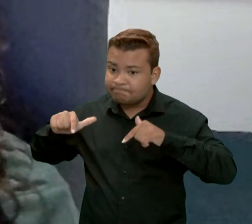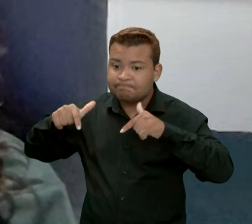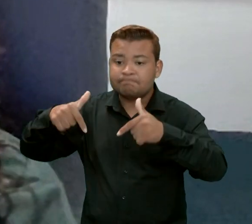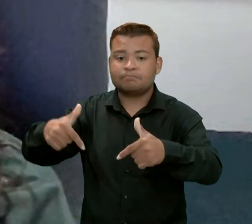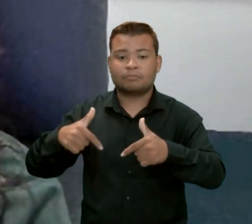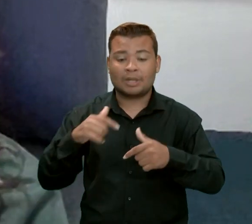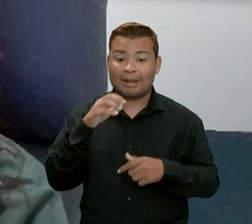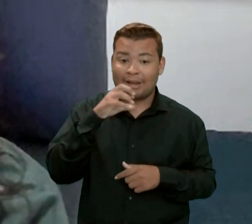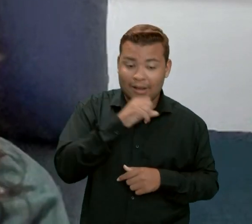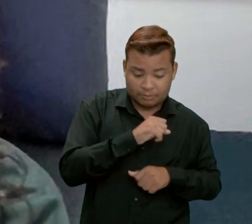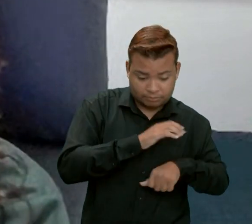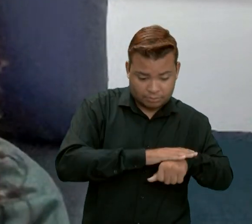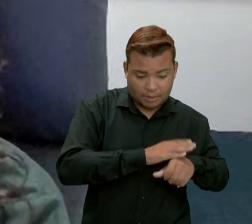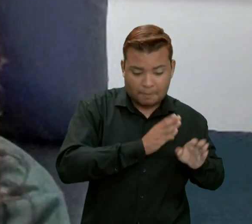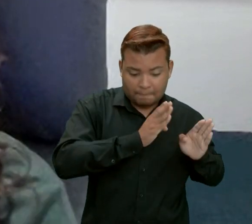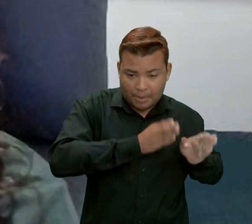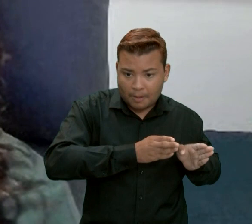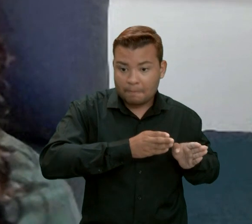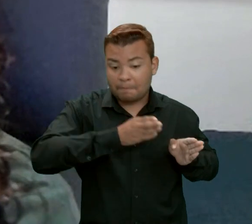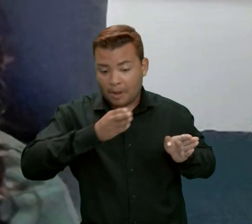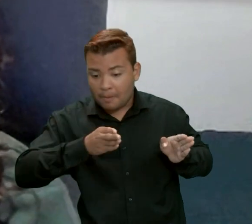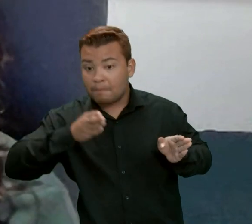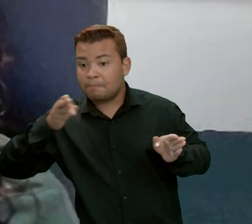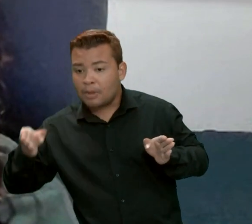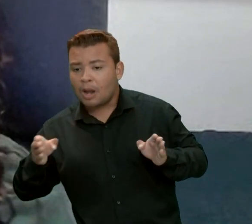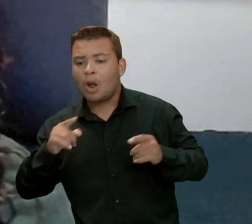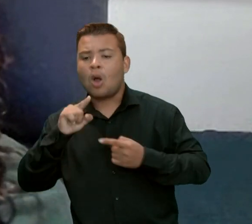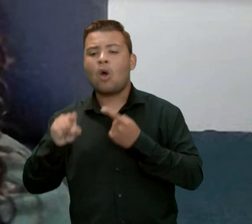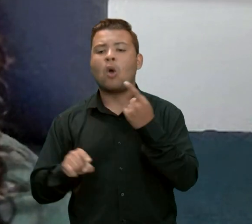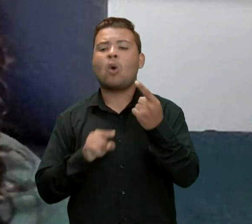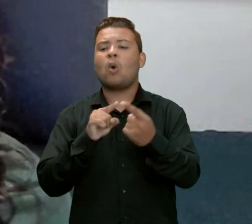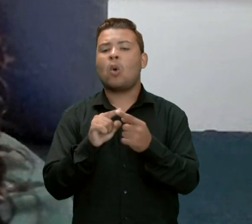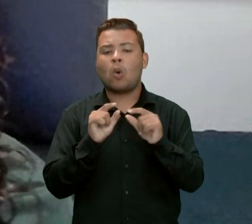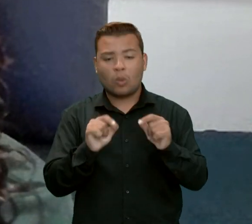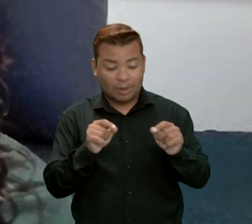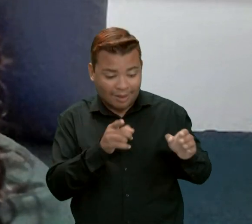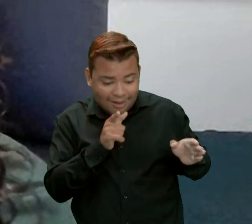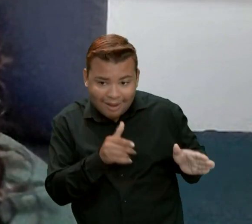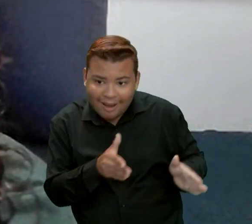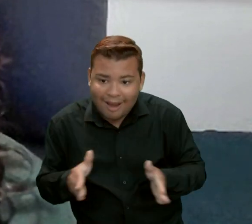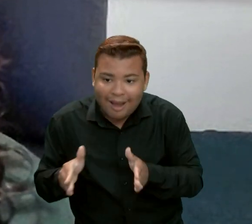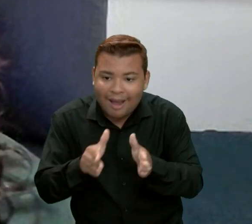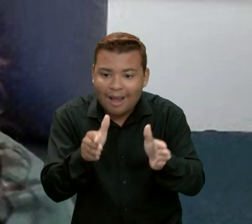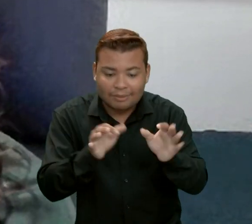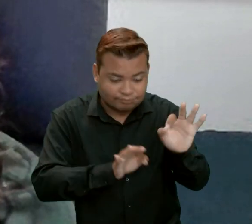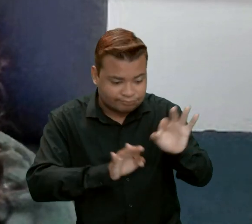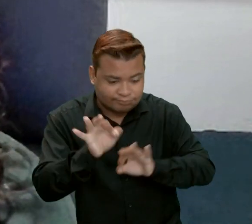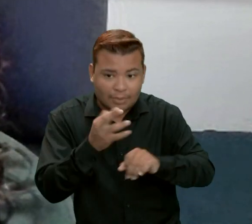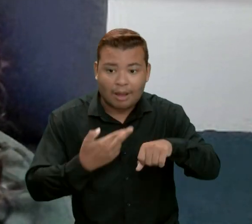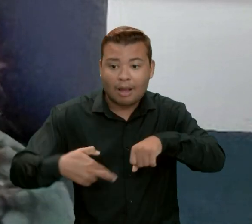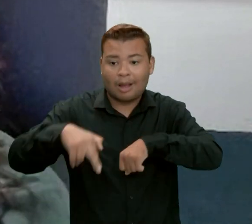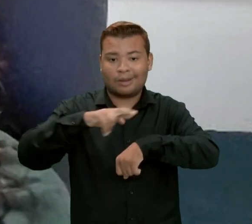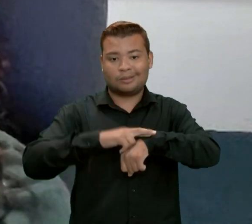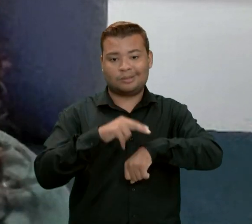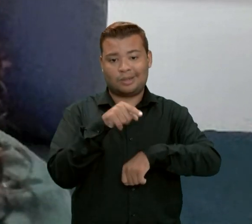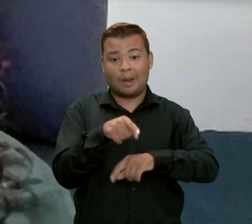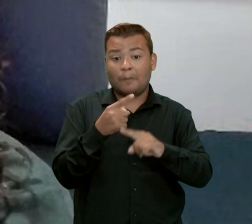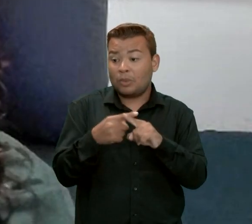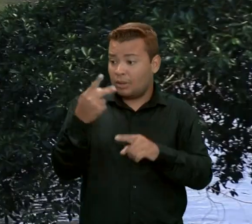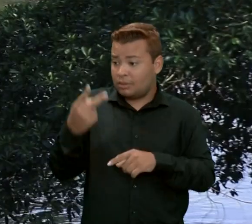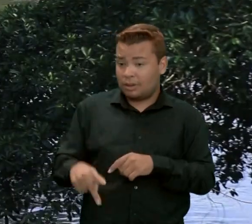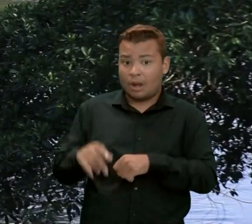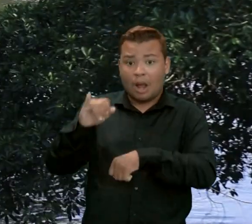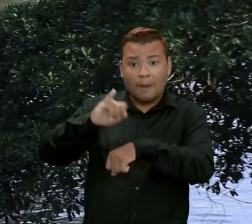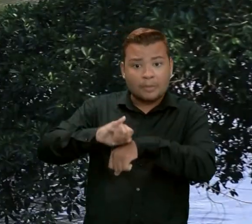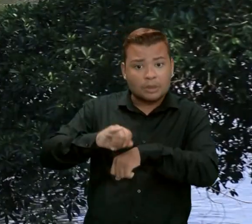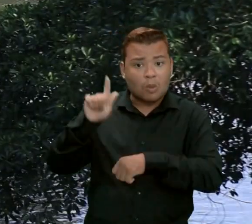curto, médio e longo prazo para a revitalização de um rio que banha a capital do estado de Goiás.